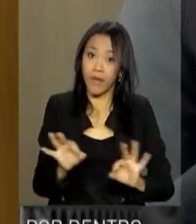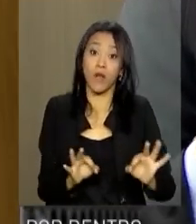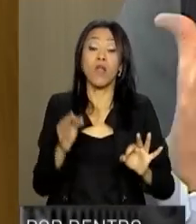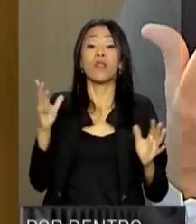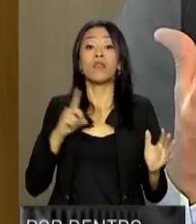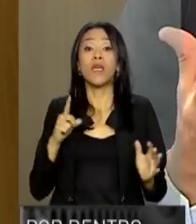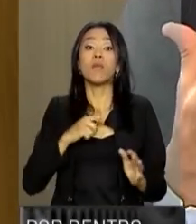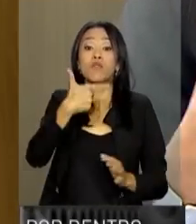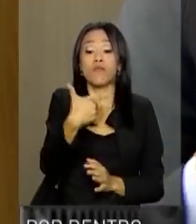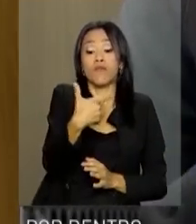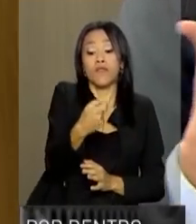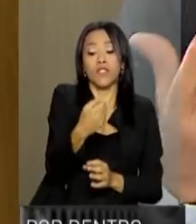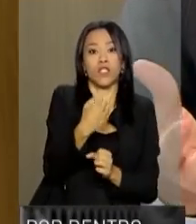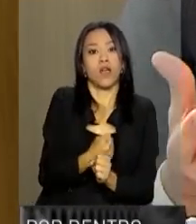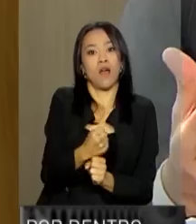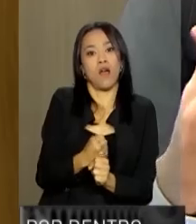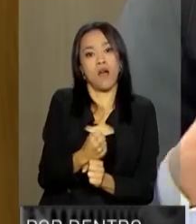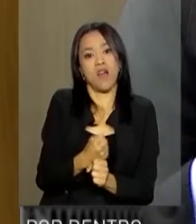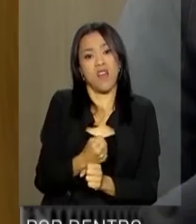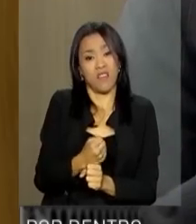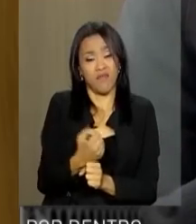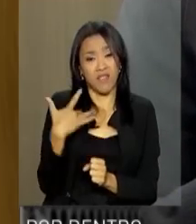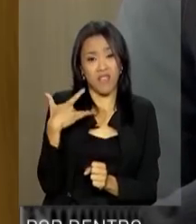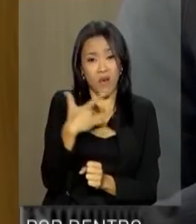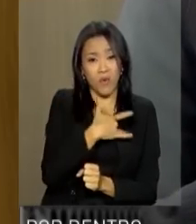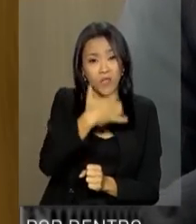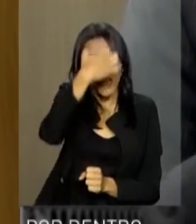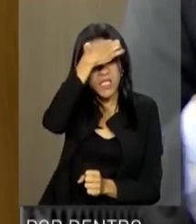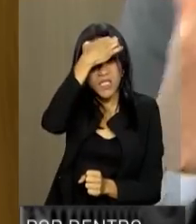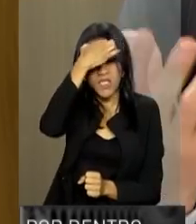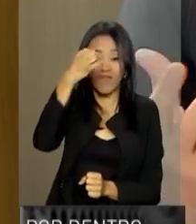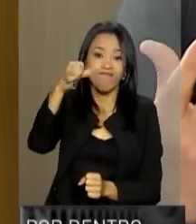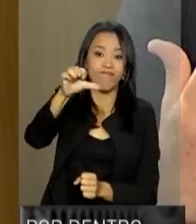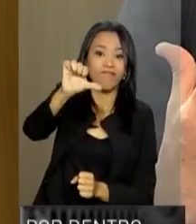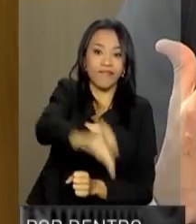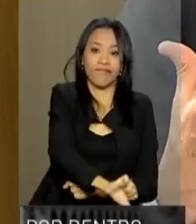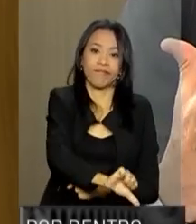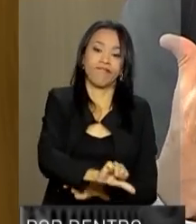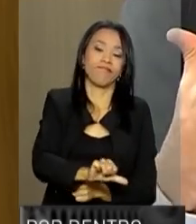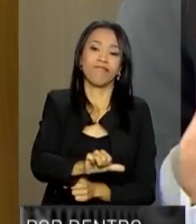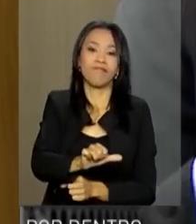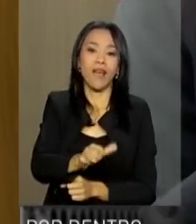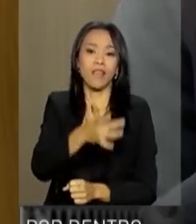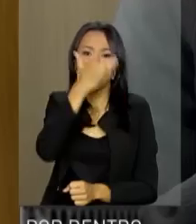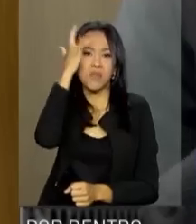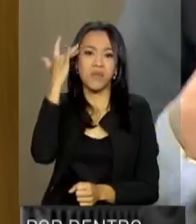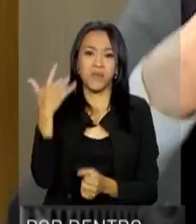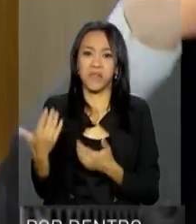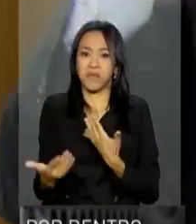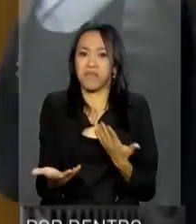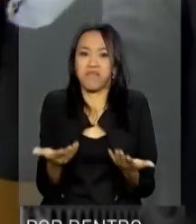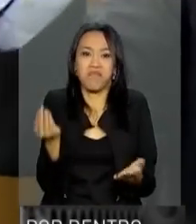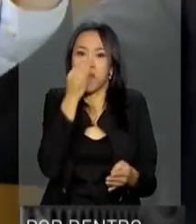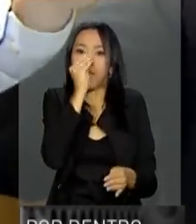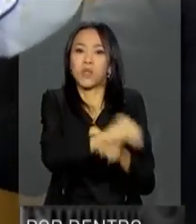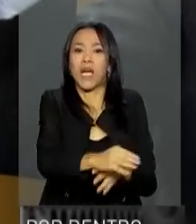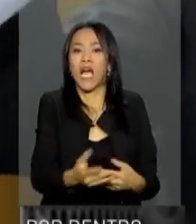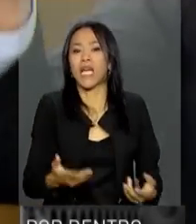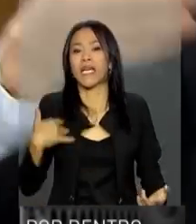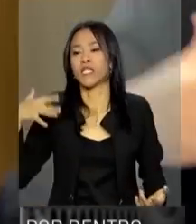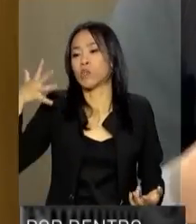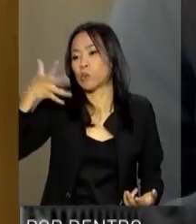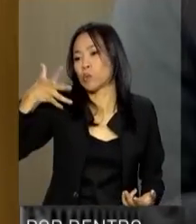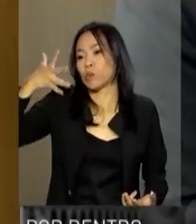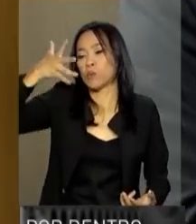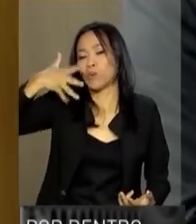política de saúde mental precária e deixa a praticamente a população abandonada né faz um discurso político